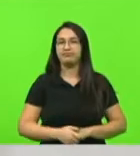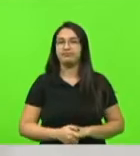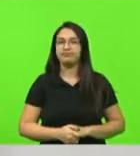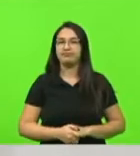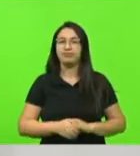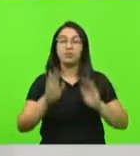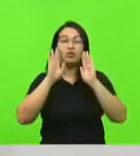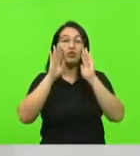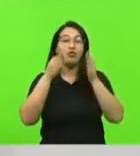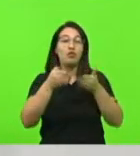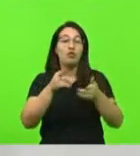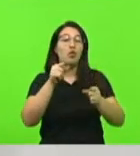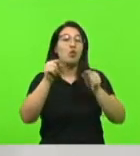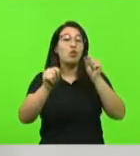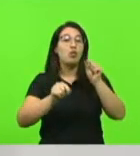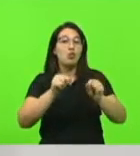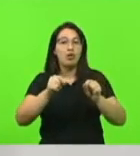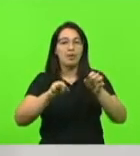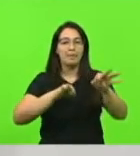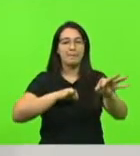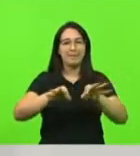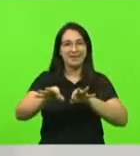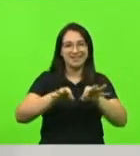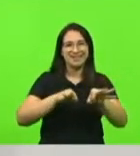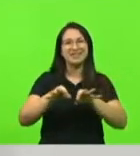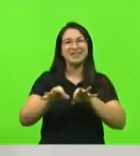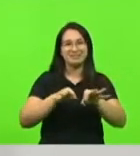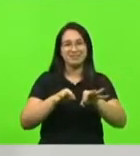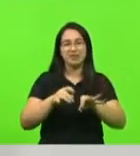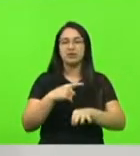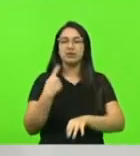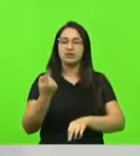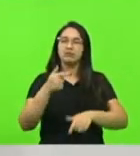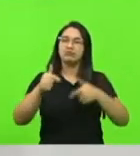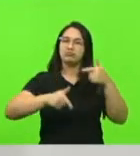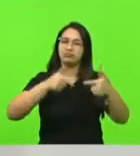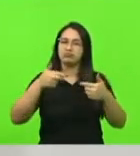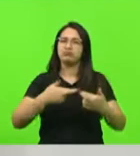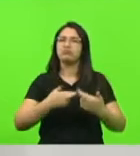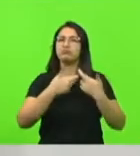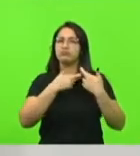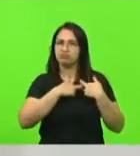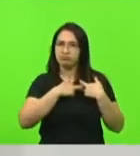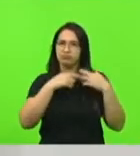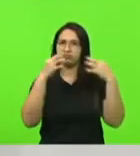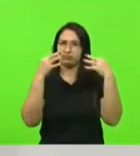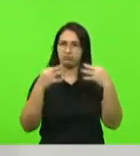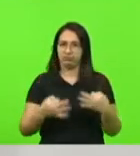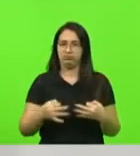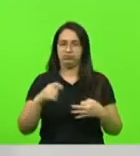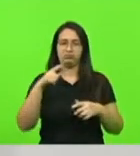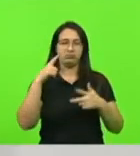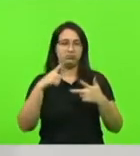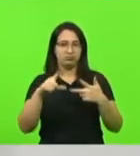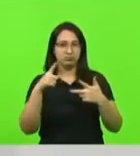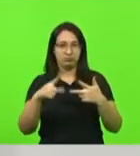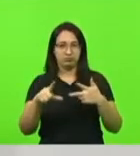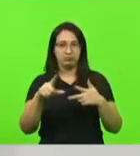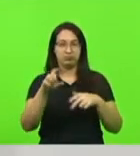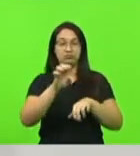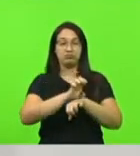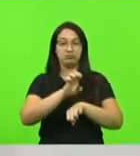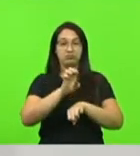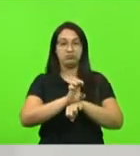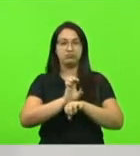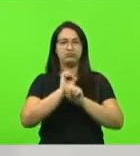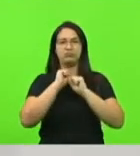no planejamento, faremos do nosso trabalho com muita responsabilidade no Legislativo Estadual, com dedicação e respeito a